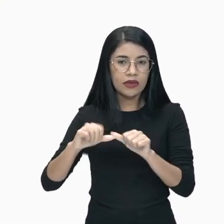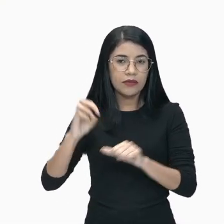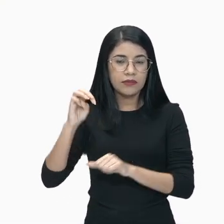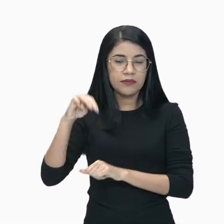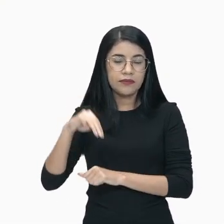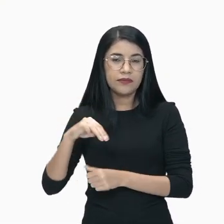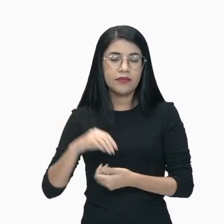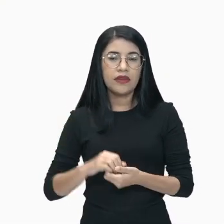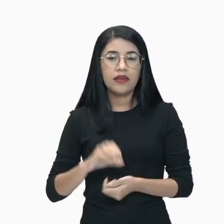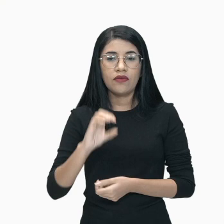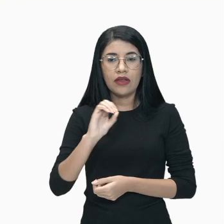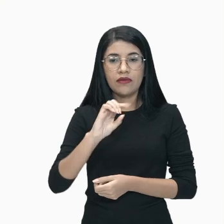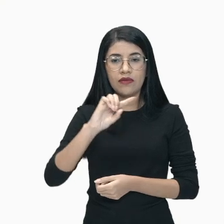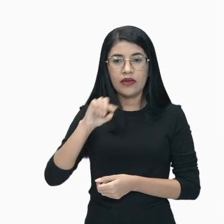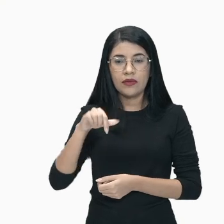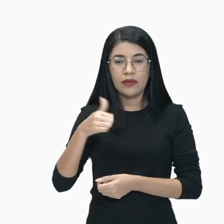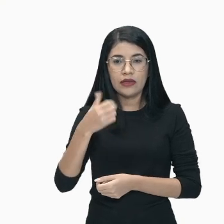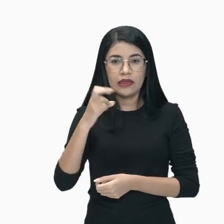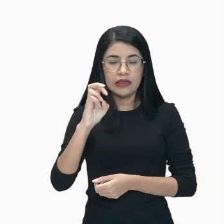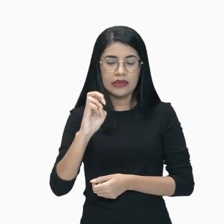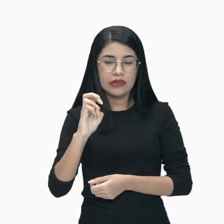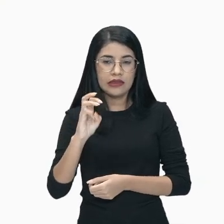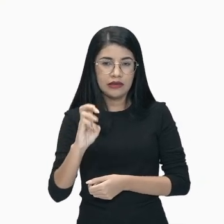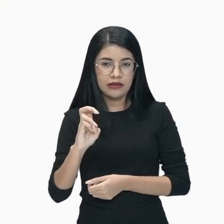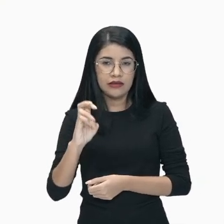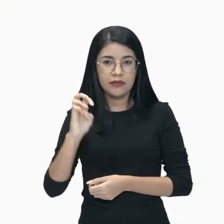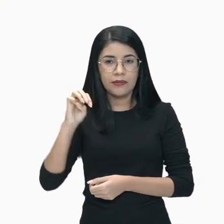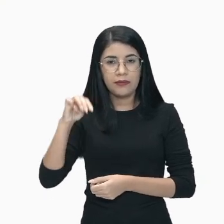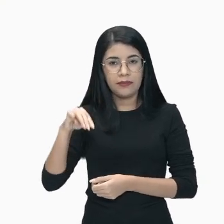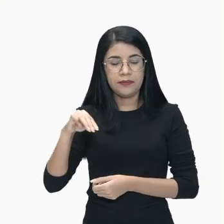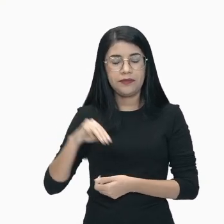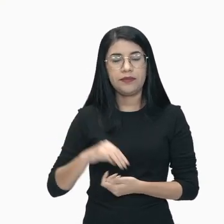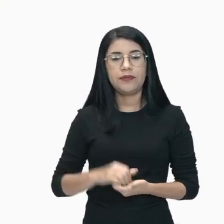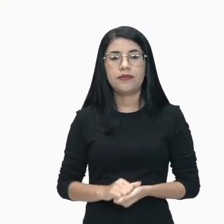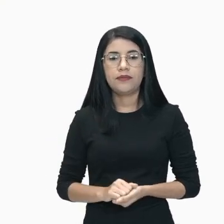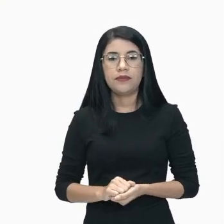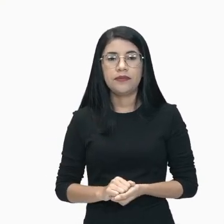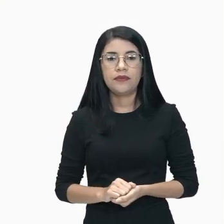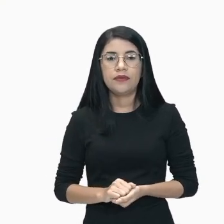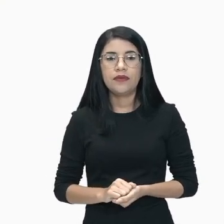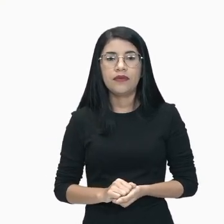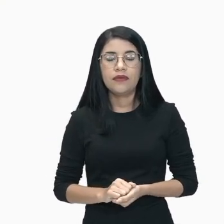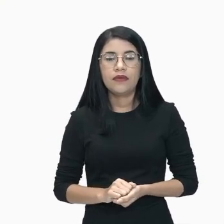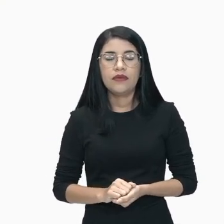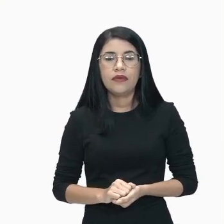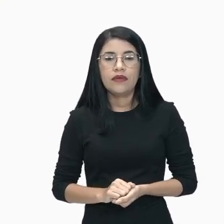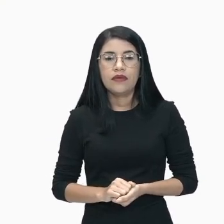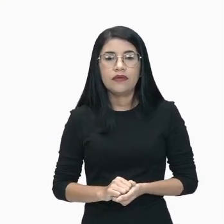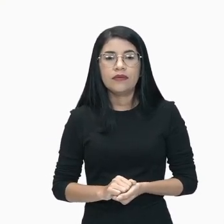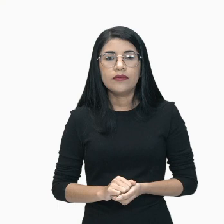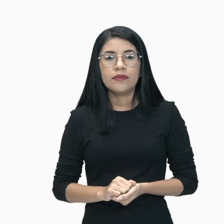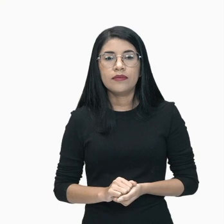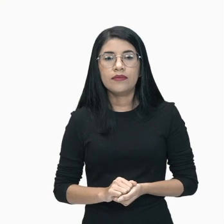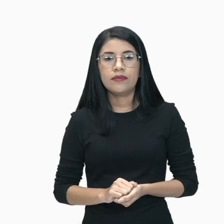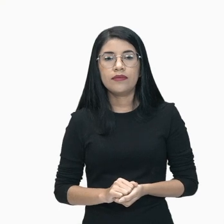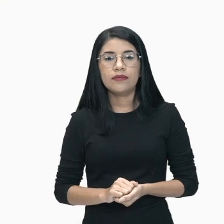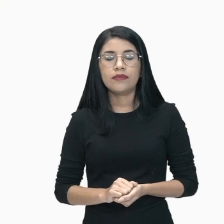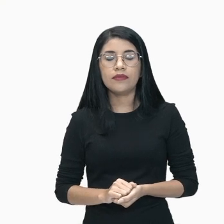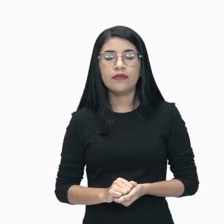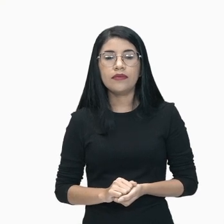seja, 0,15 metro, tá, pessoal? Para fazer a conta. E aí, olha